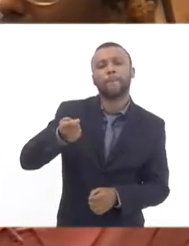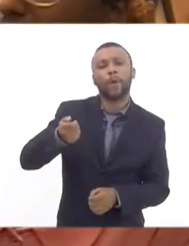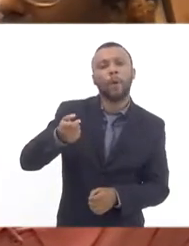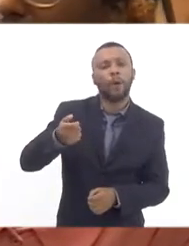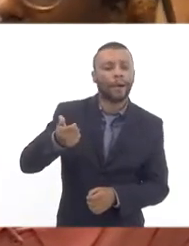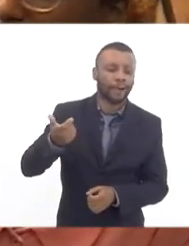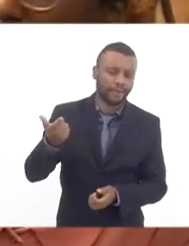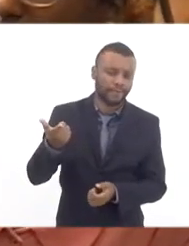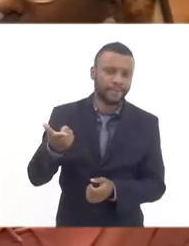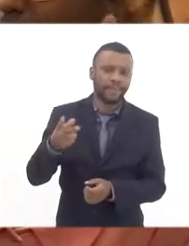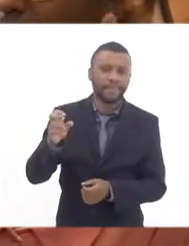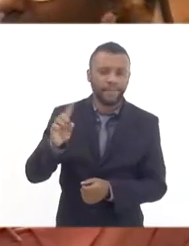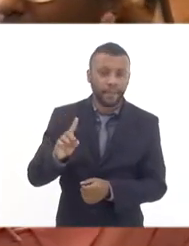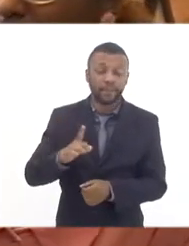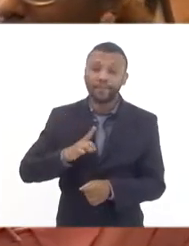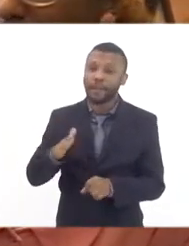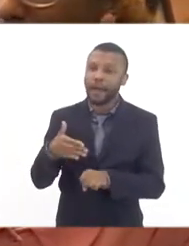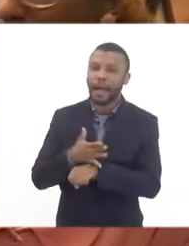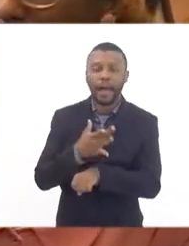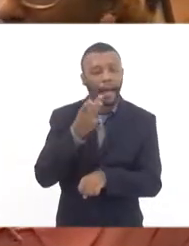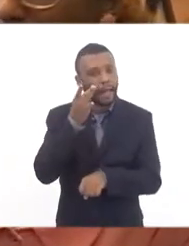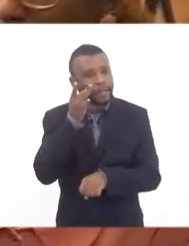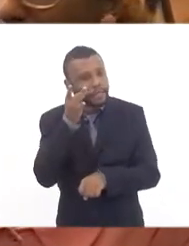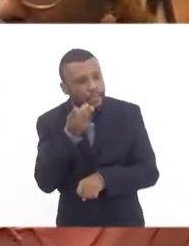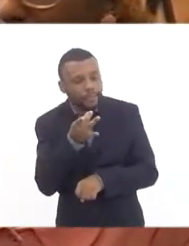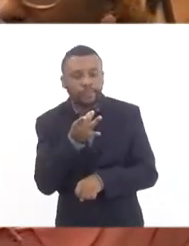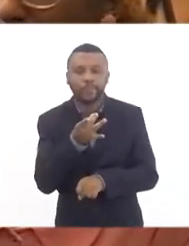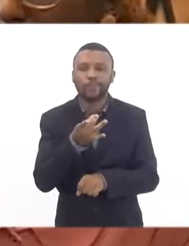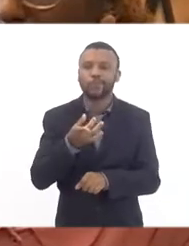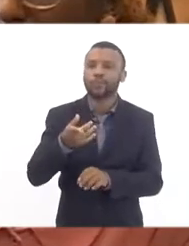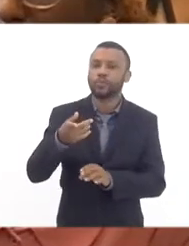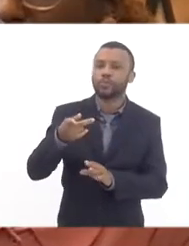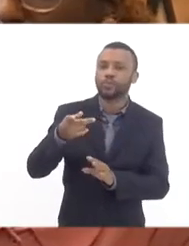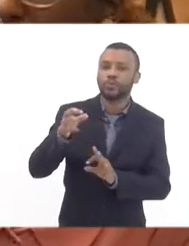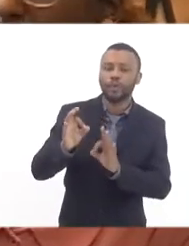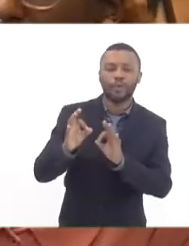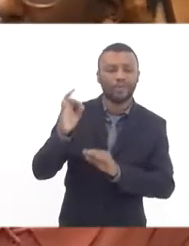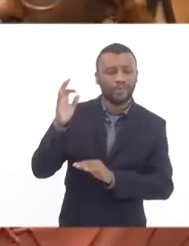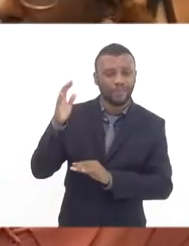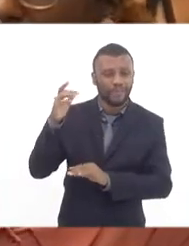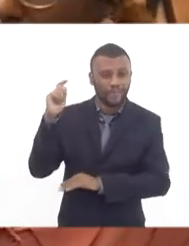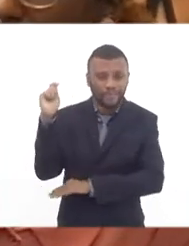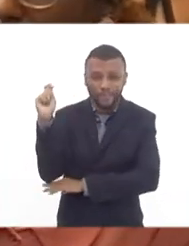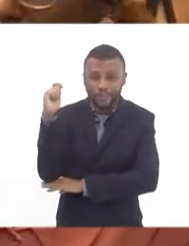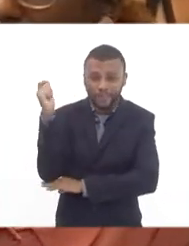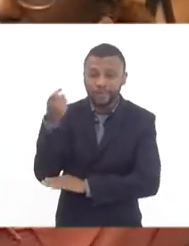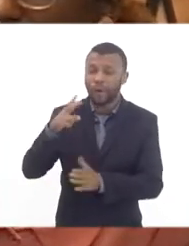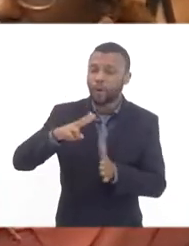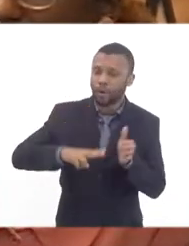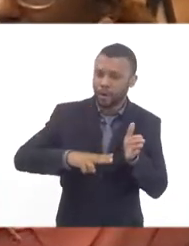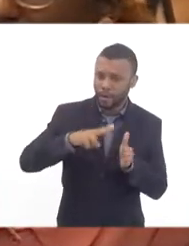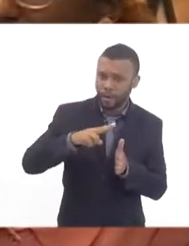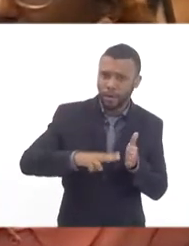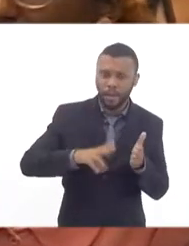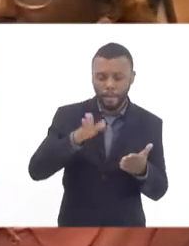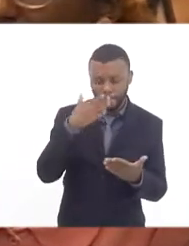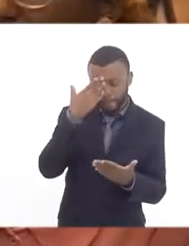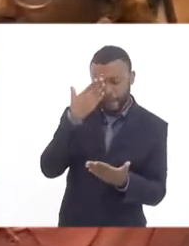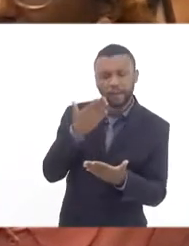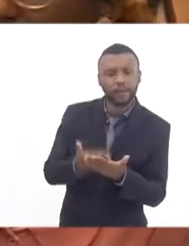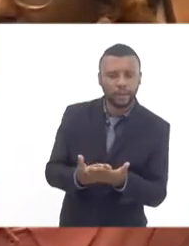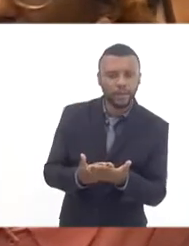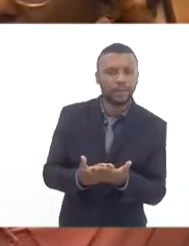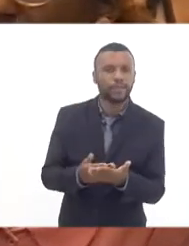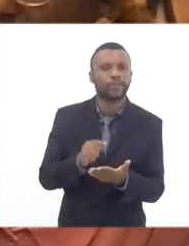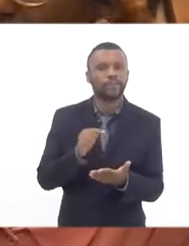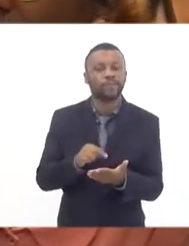a Vitória falou, tive presente no Ler, vi a imensa possibilidade que o espaço tem. E